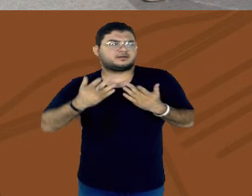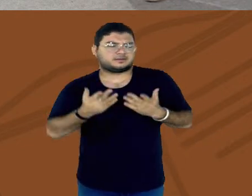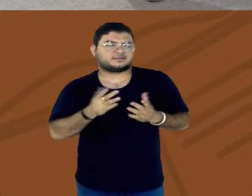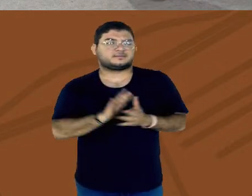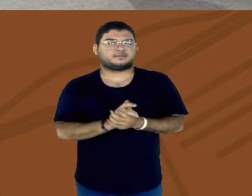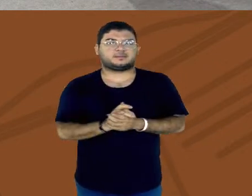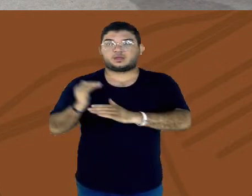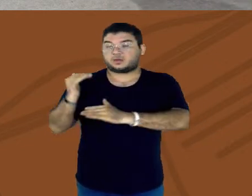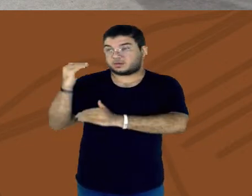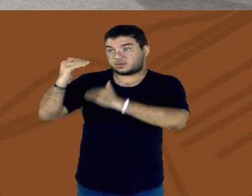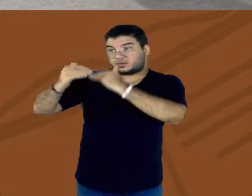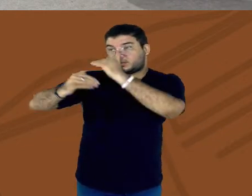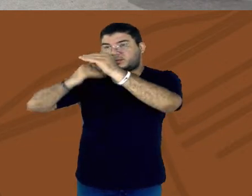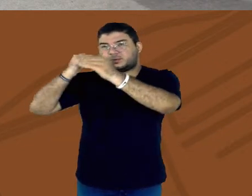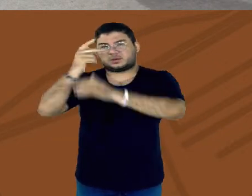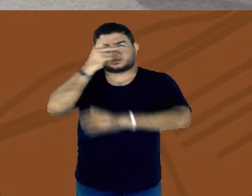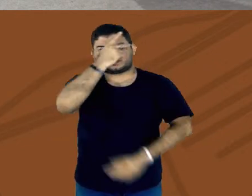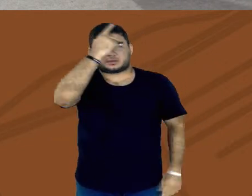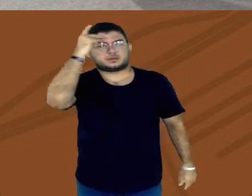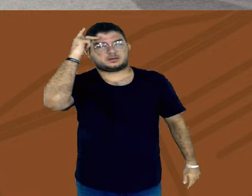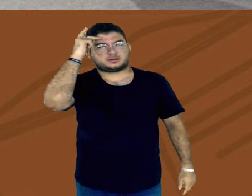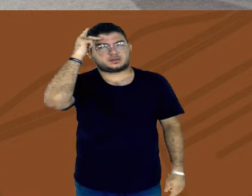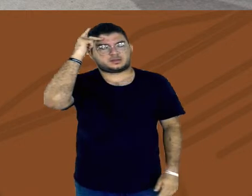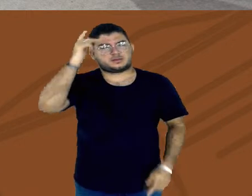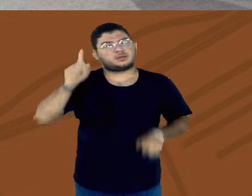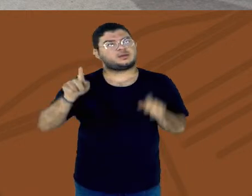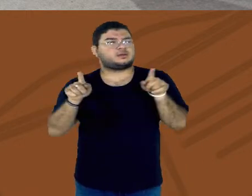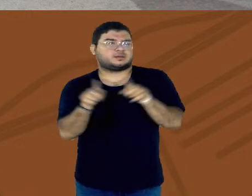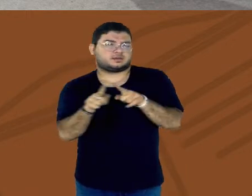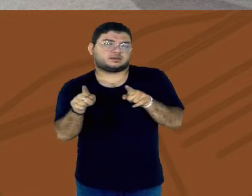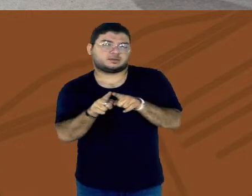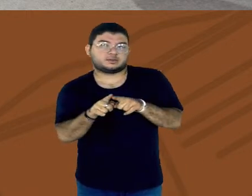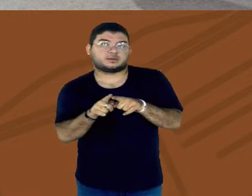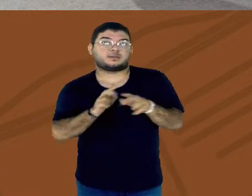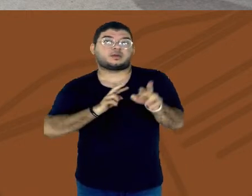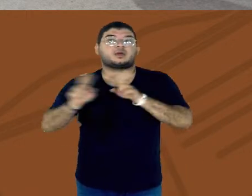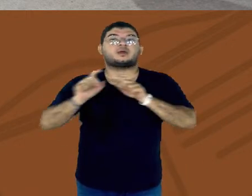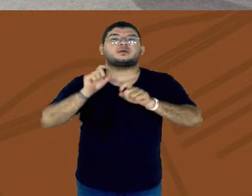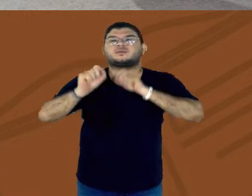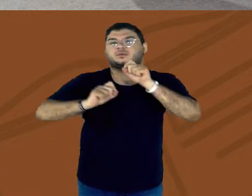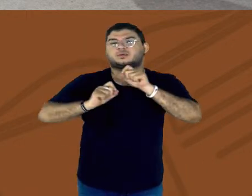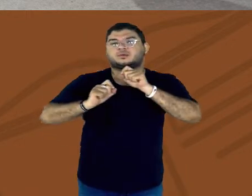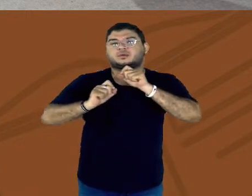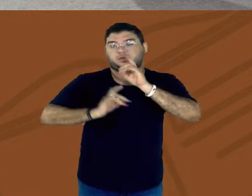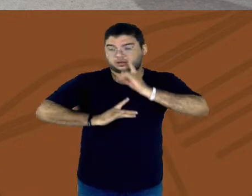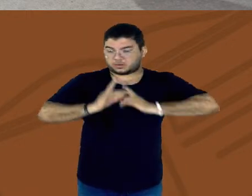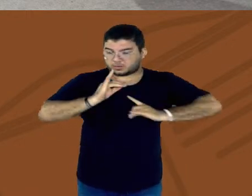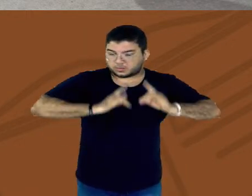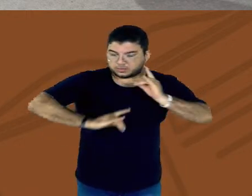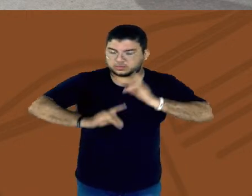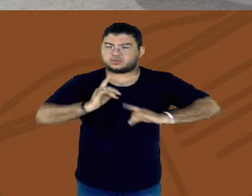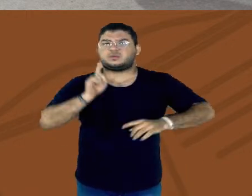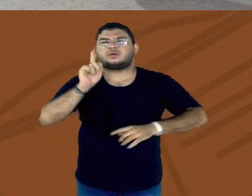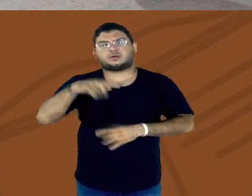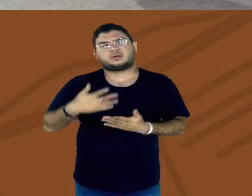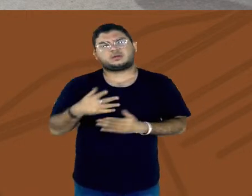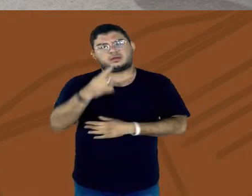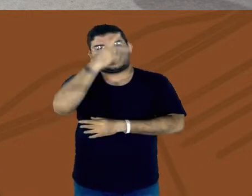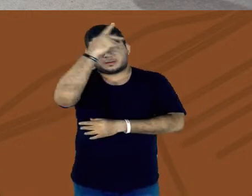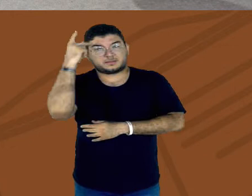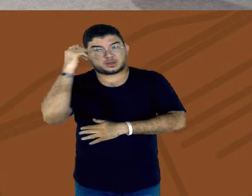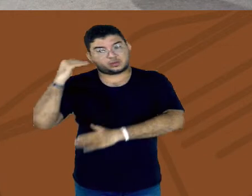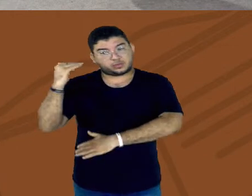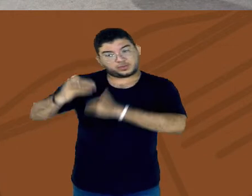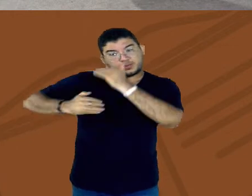O crescimento de um indivíduo, ele também está relacionado a questões hormonais. Tem pessoas que crescem